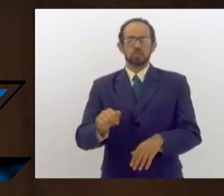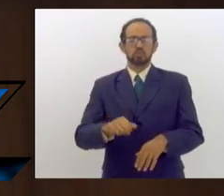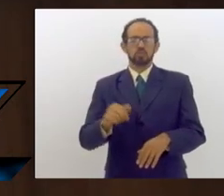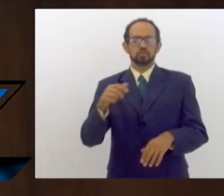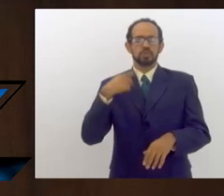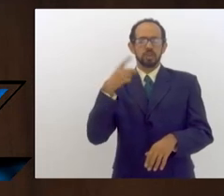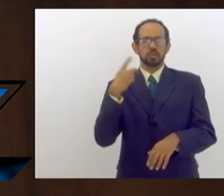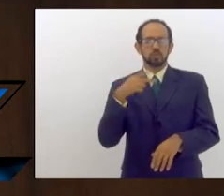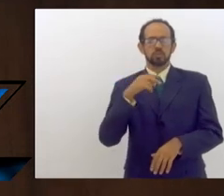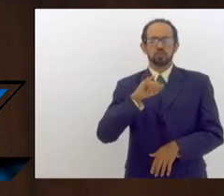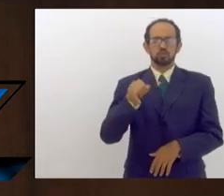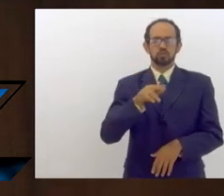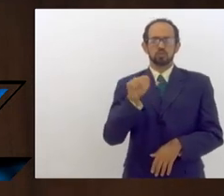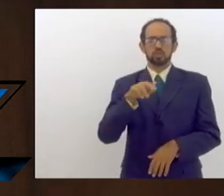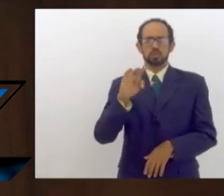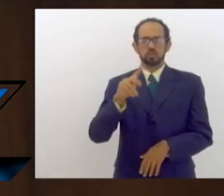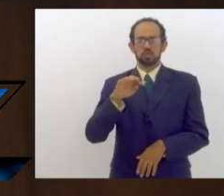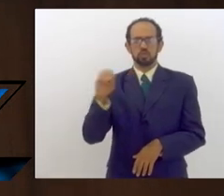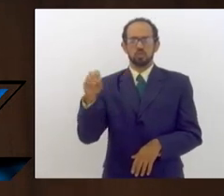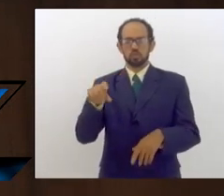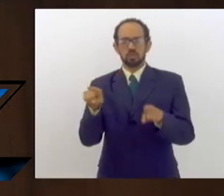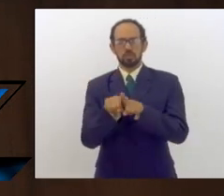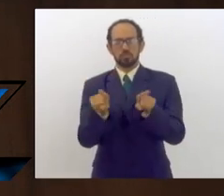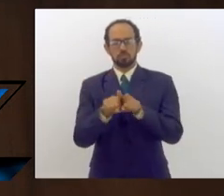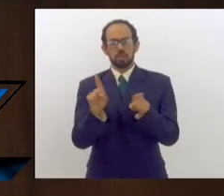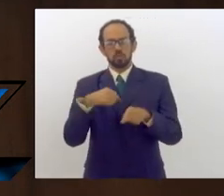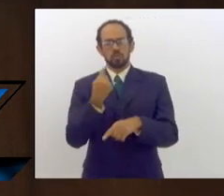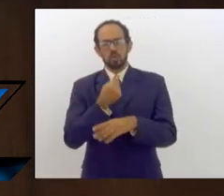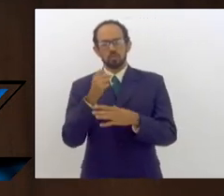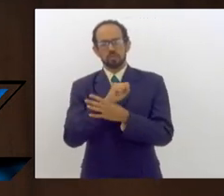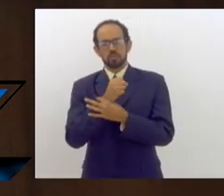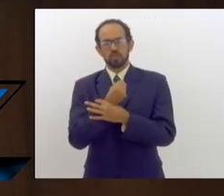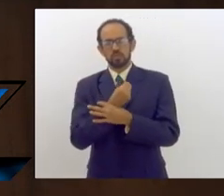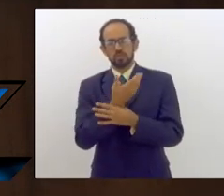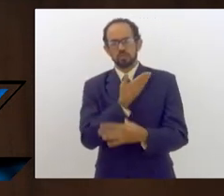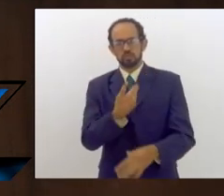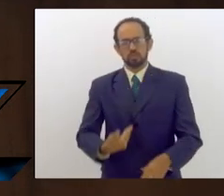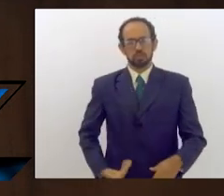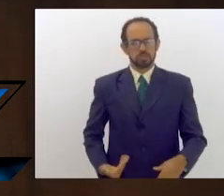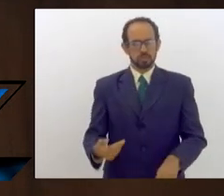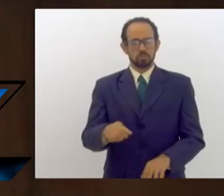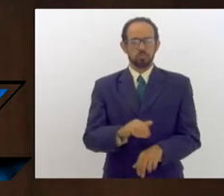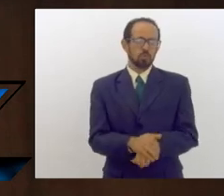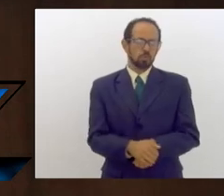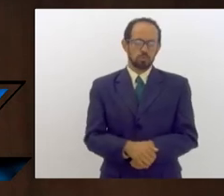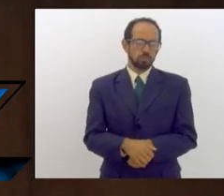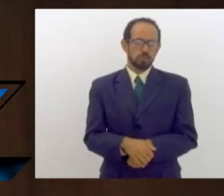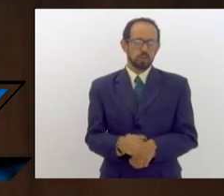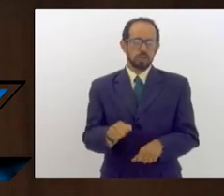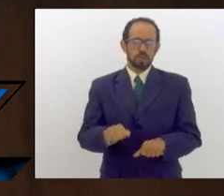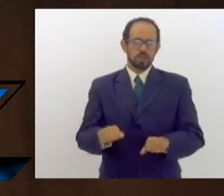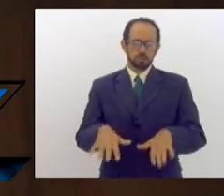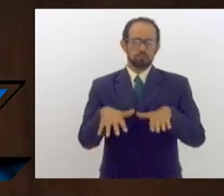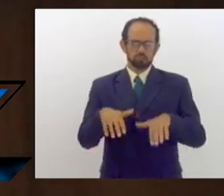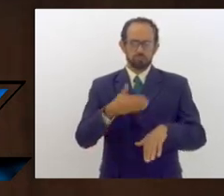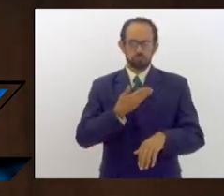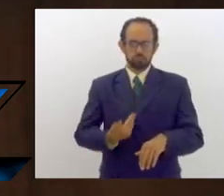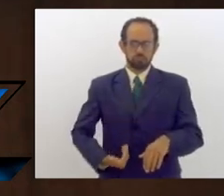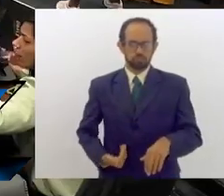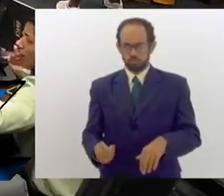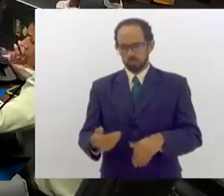Peixoto e o nosso Secretário de Segurança Pública de São João da Barra campinho que estão presentes na audiência Muito